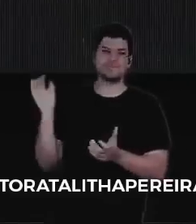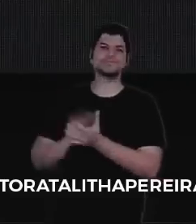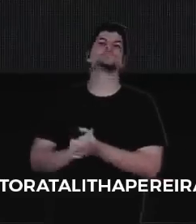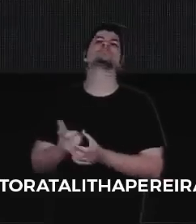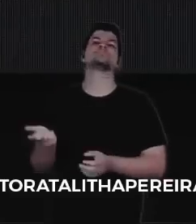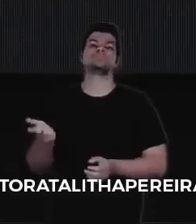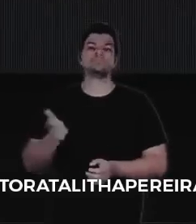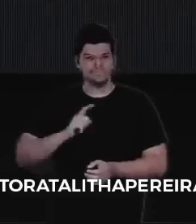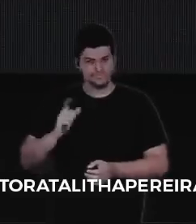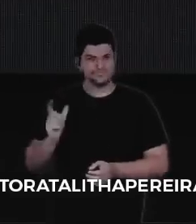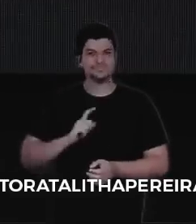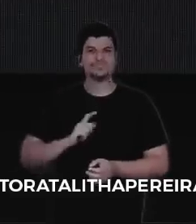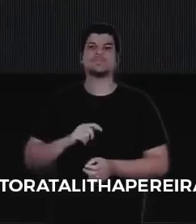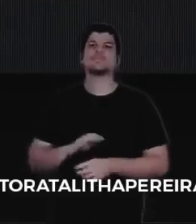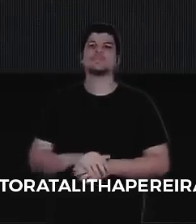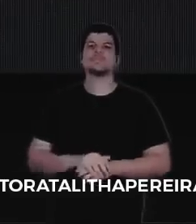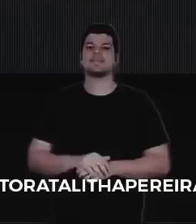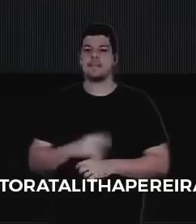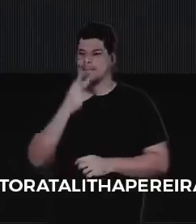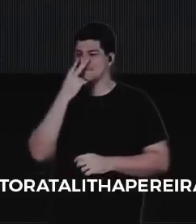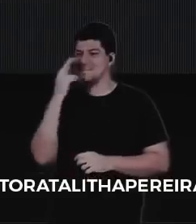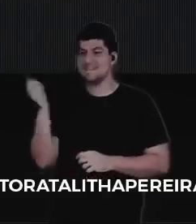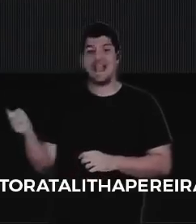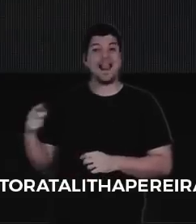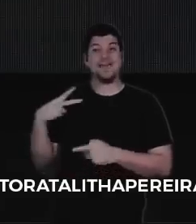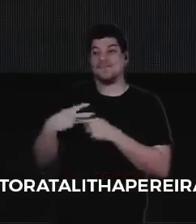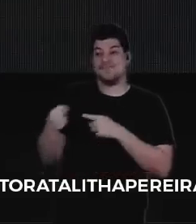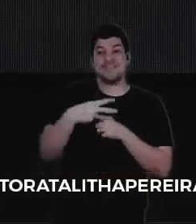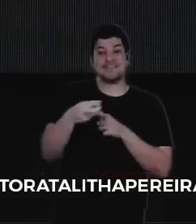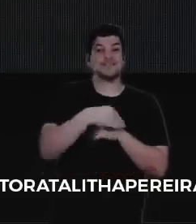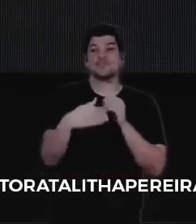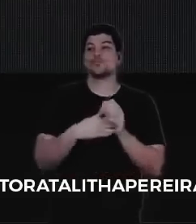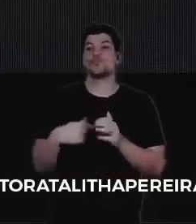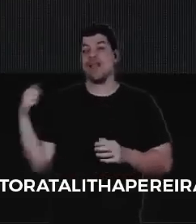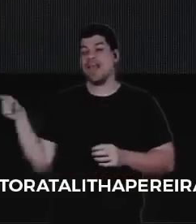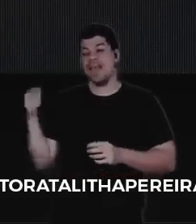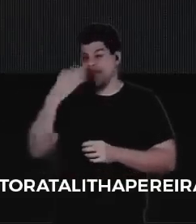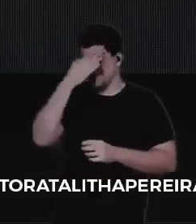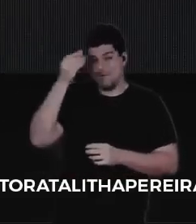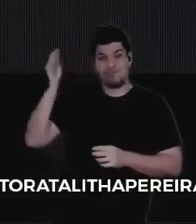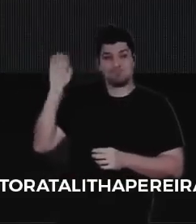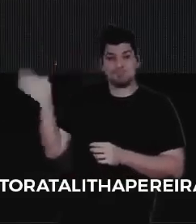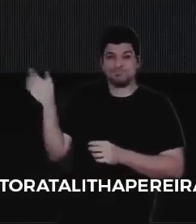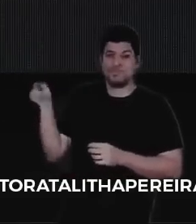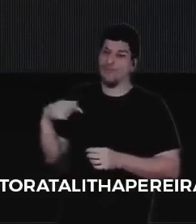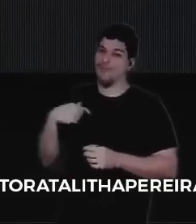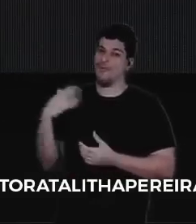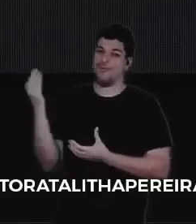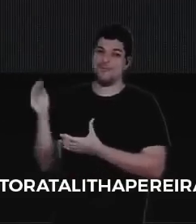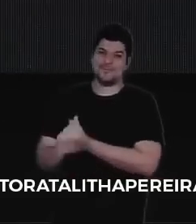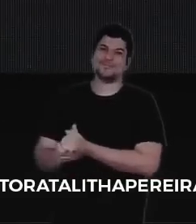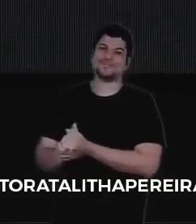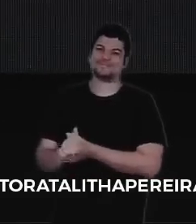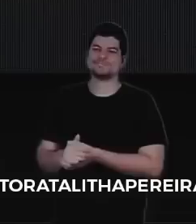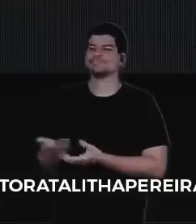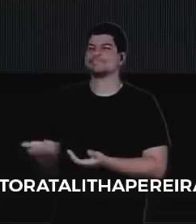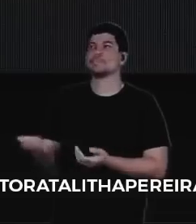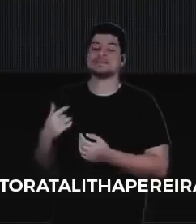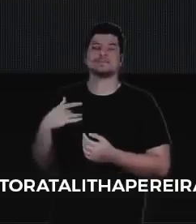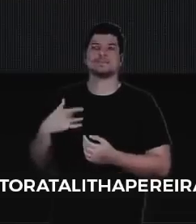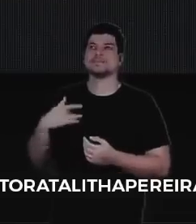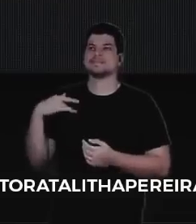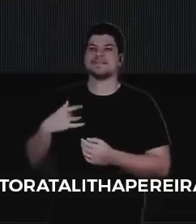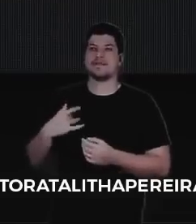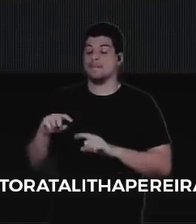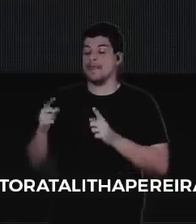Ela já é campeã mundial do esquecimento, gente. Essa esquece, misericórdia. Só não se esquece de mim, graças a